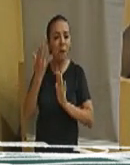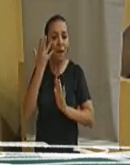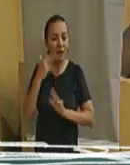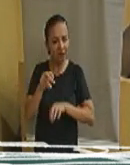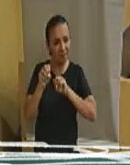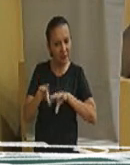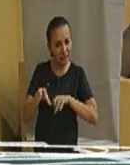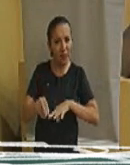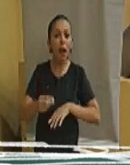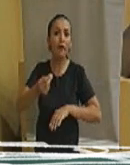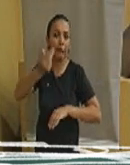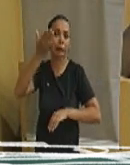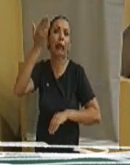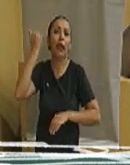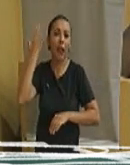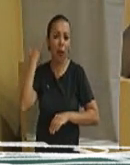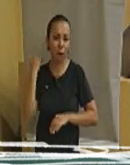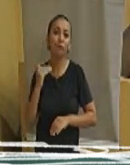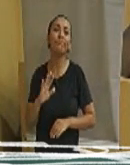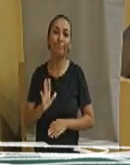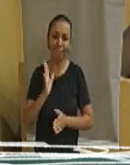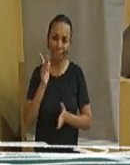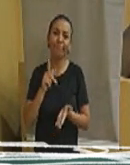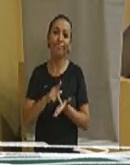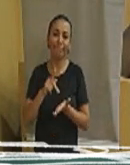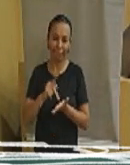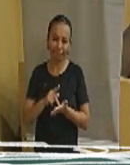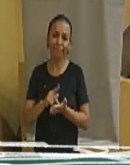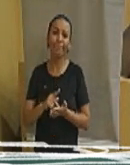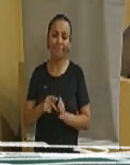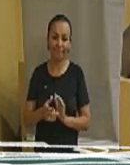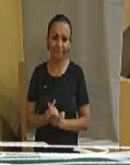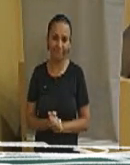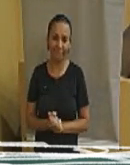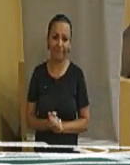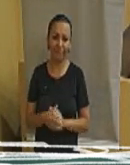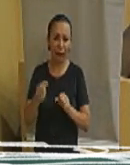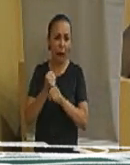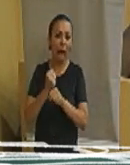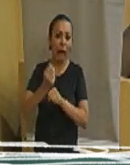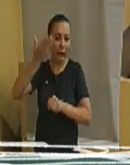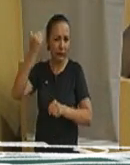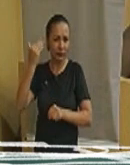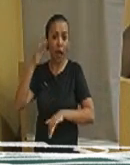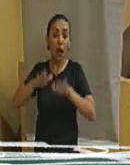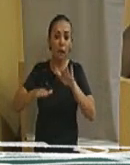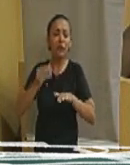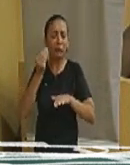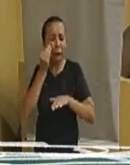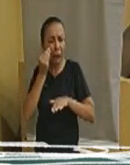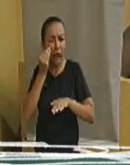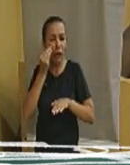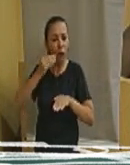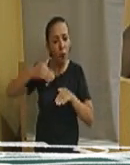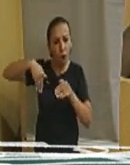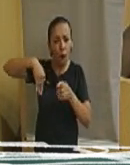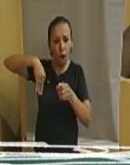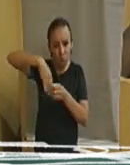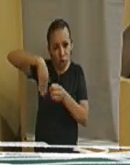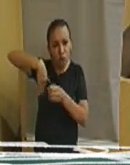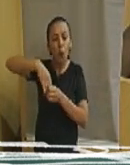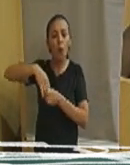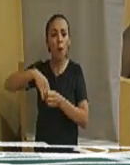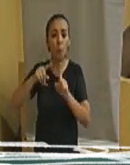Faz bastante tempo mesmo, né? Bom, de vez em quando eu tentava jogar bola também, mas